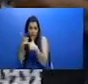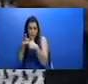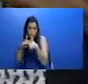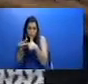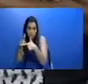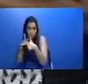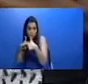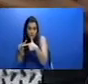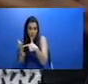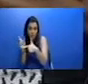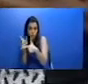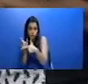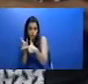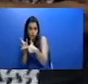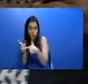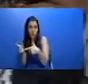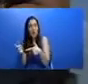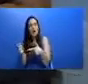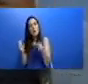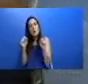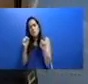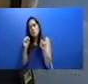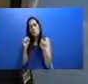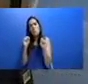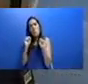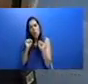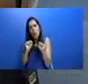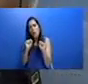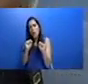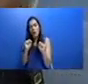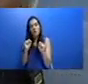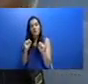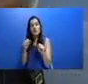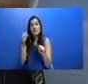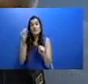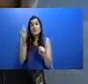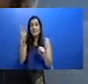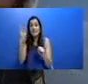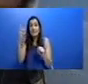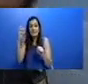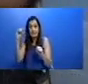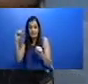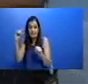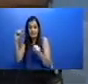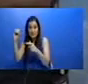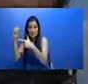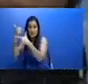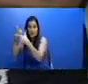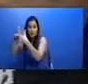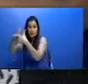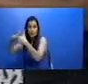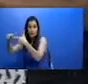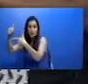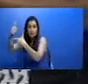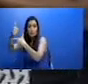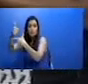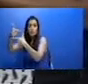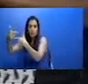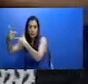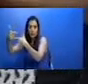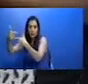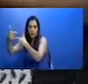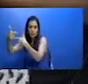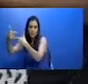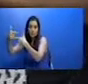não estudamos, mas nós poderíamos pegar 30 e dividir por 12. Mas nós temos ainda uma estratégia para